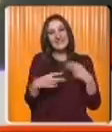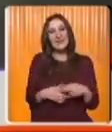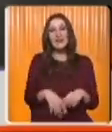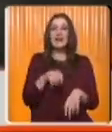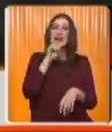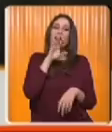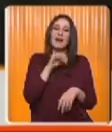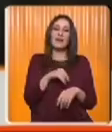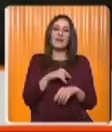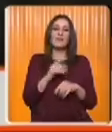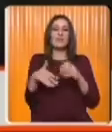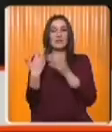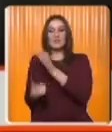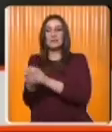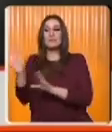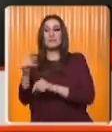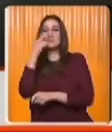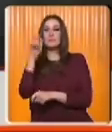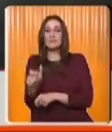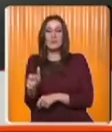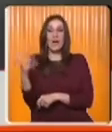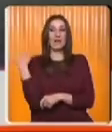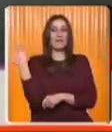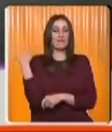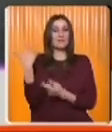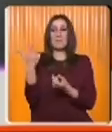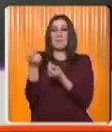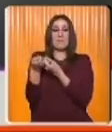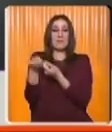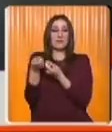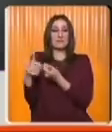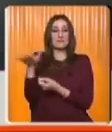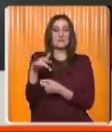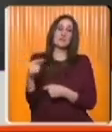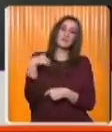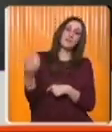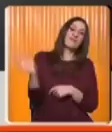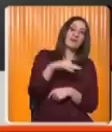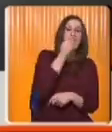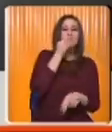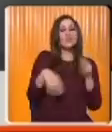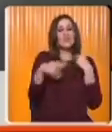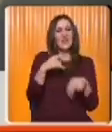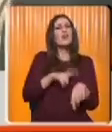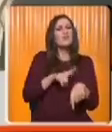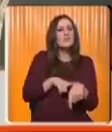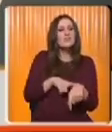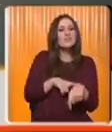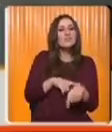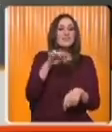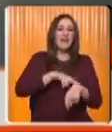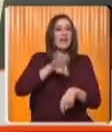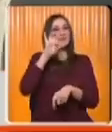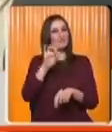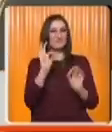ficar. Vou fazer o seguinte, vou surpreender mais uma pessoa à costa de Caparica, que não é longe. Não é longe. E depois volto ao rancho. Para que horas é o jantar?